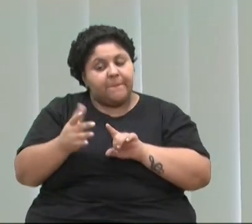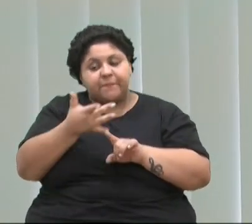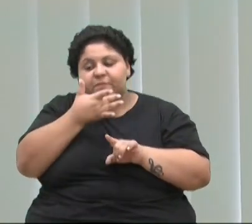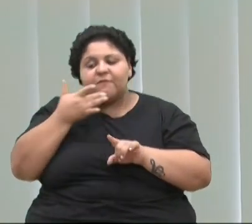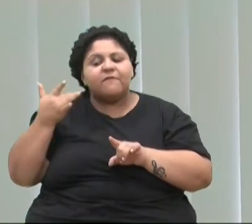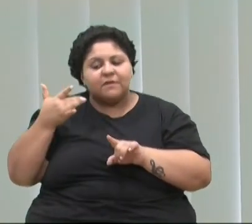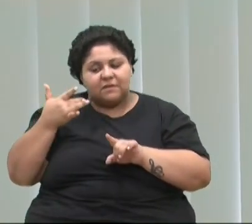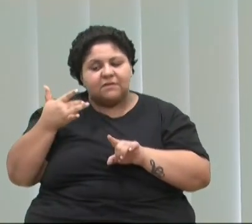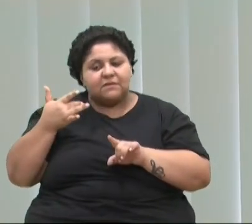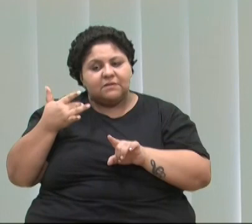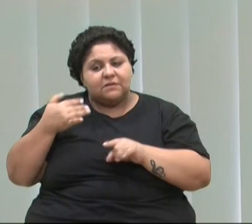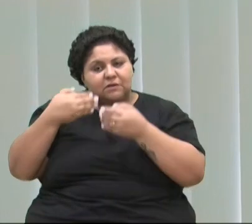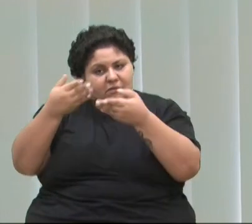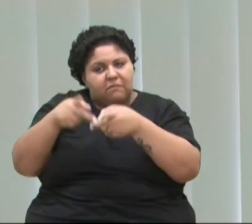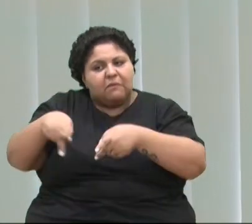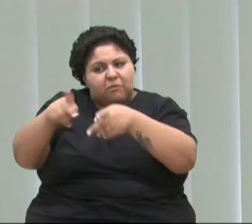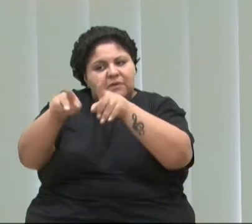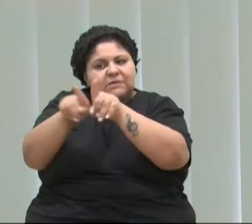coloca aí para a população.